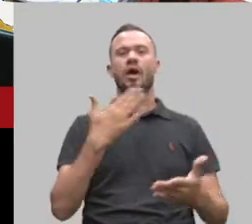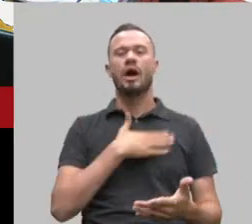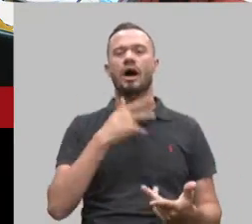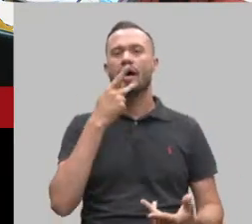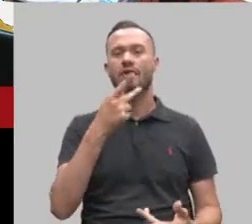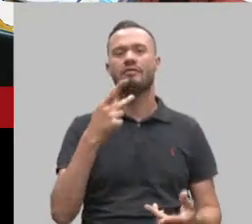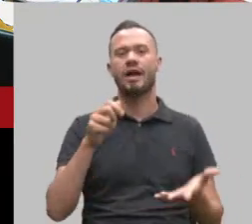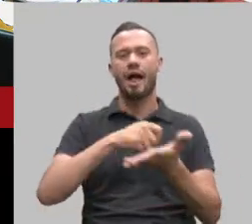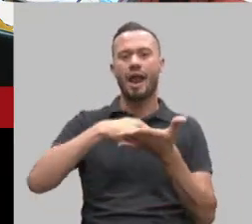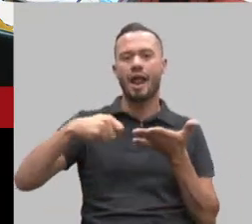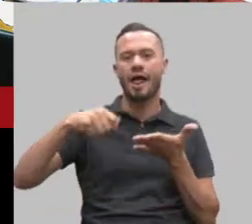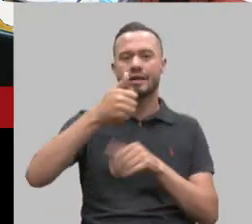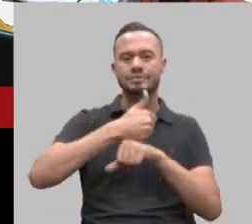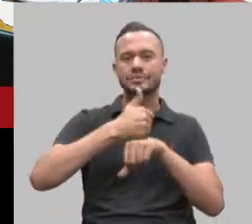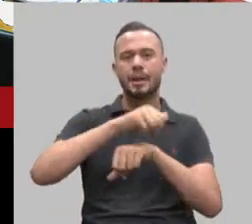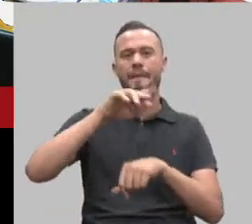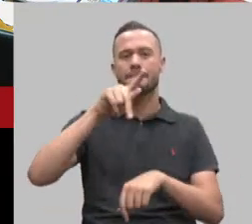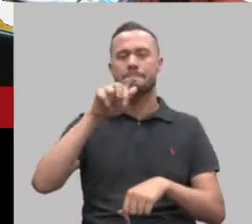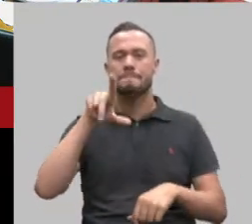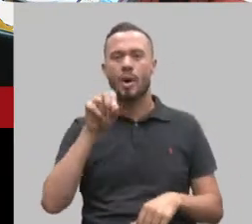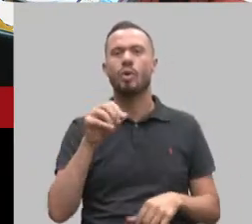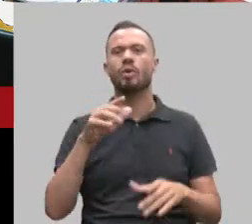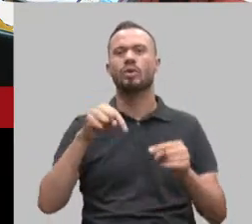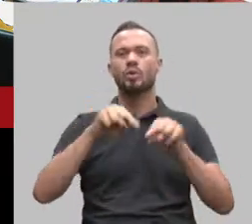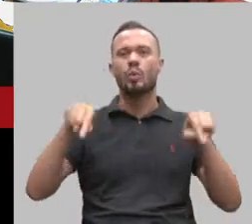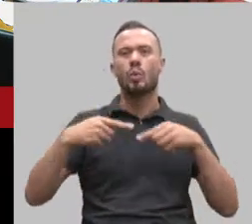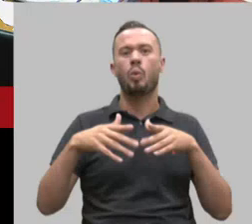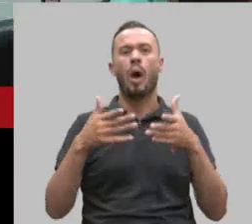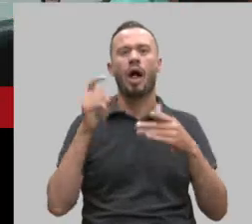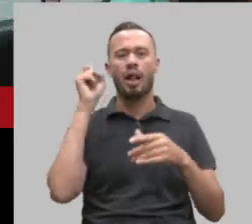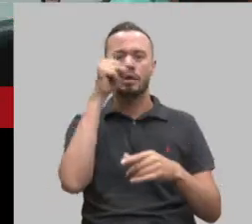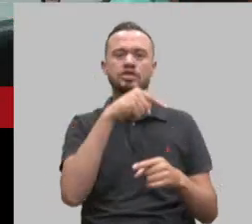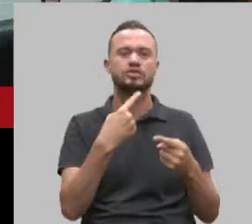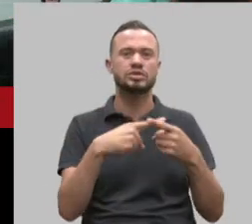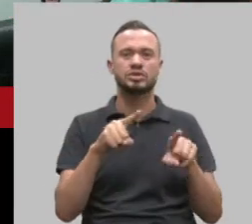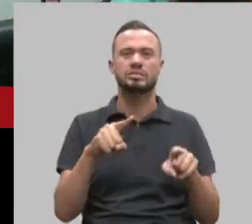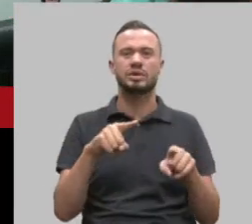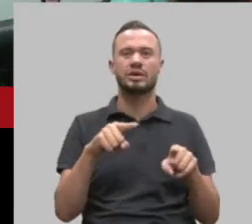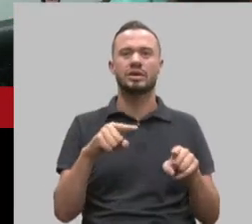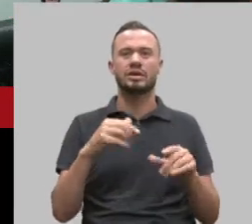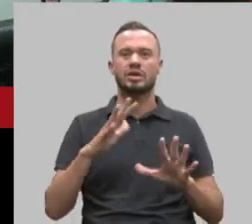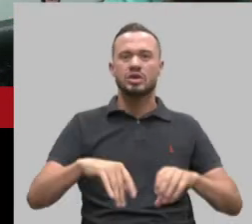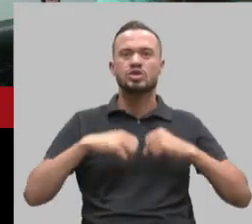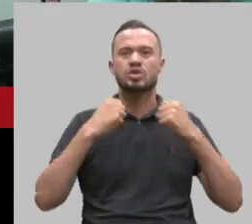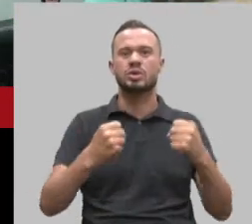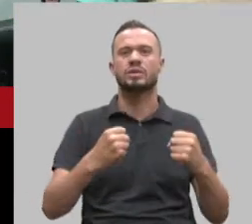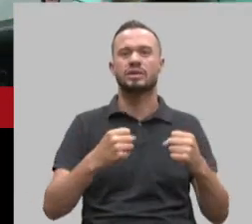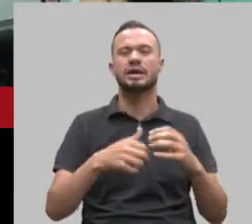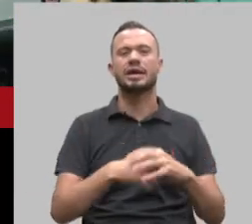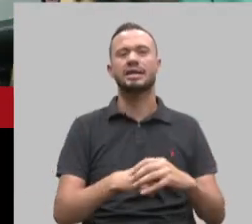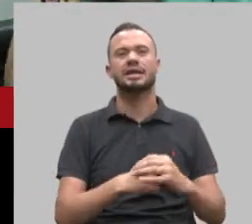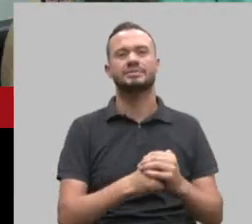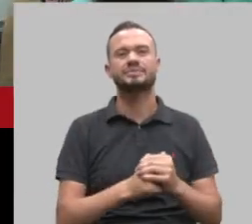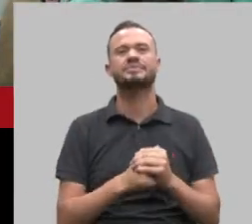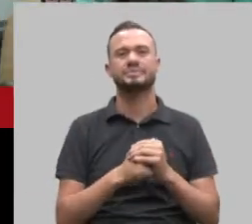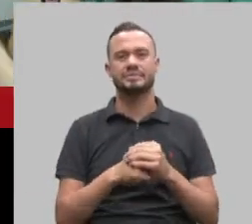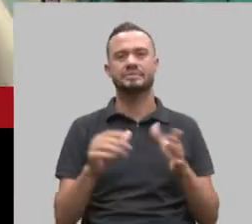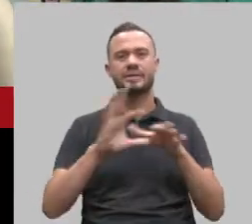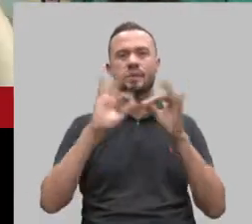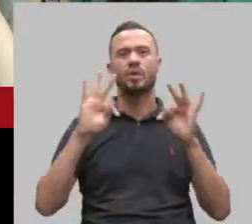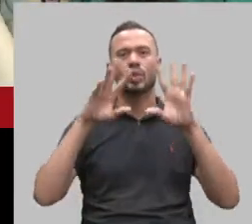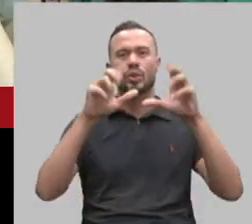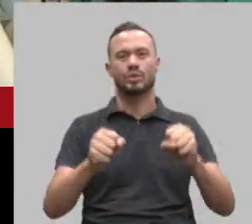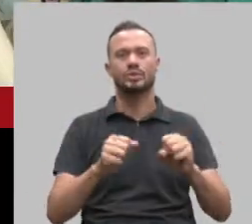um parto doloroso o homem que nasce deste parto é um homem novo que só é viável na e pela superação da contradição opressores oprimidos que é a libertação de de todos a